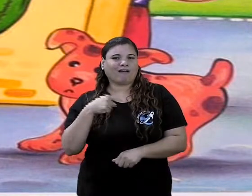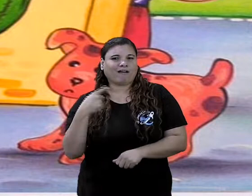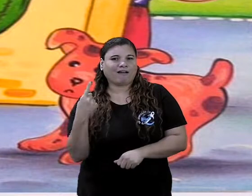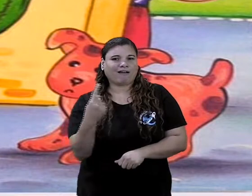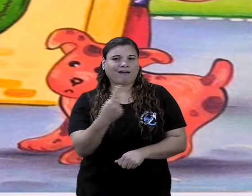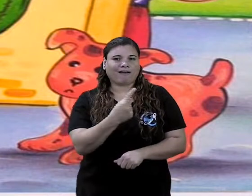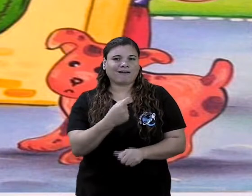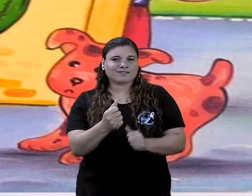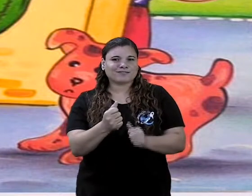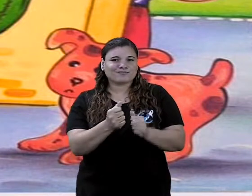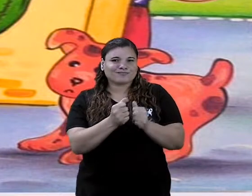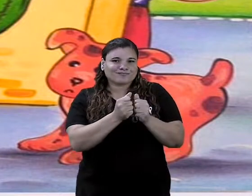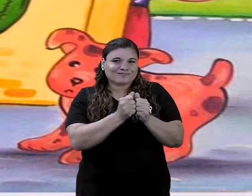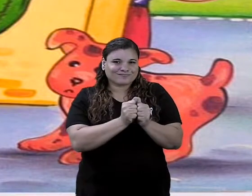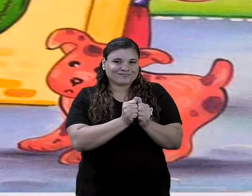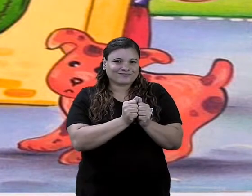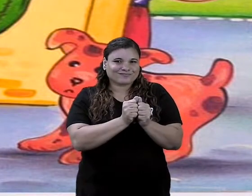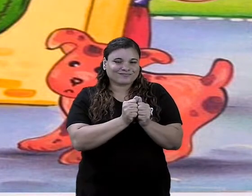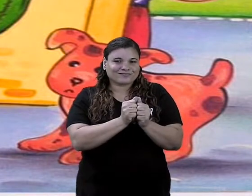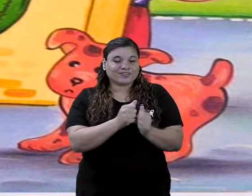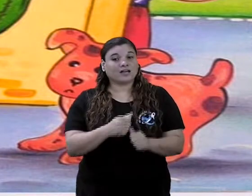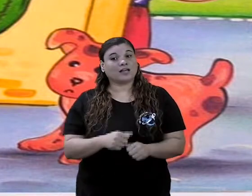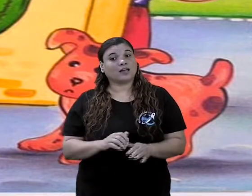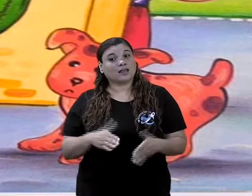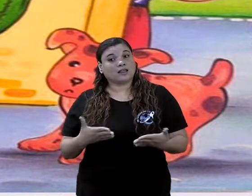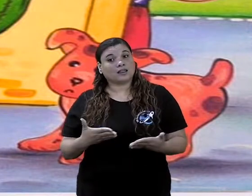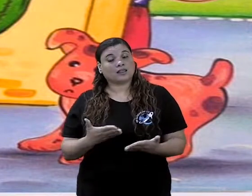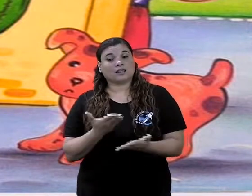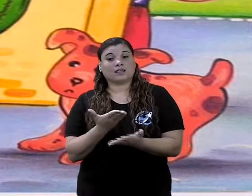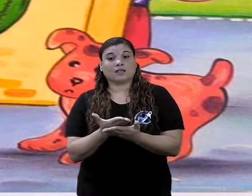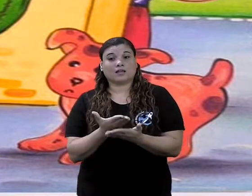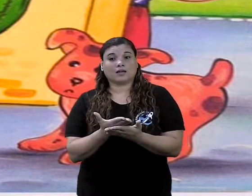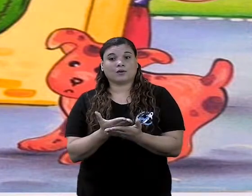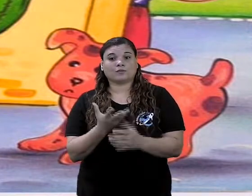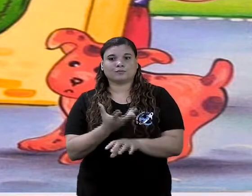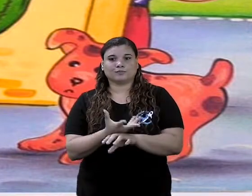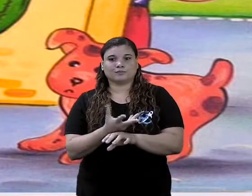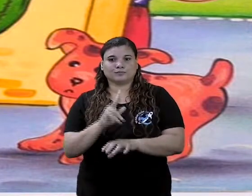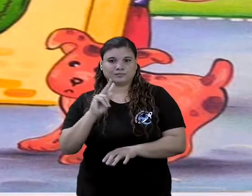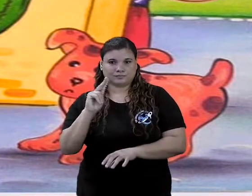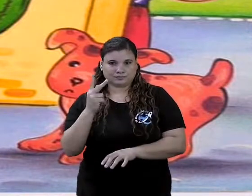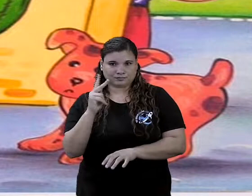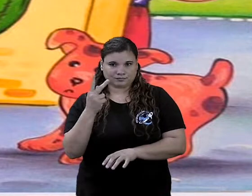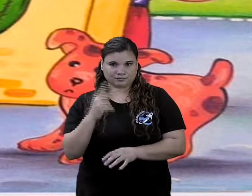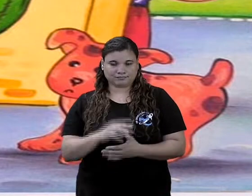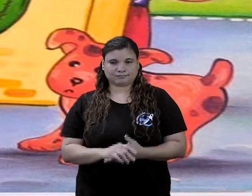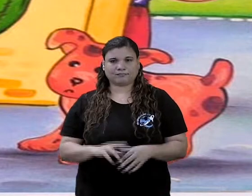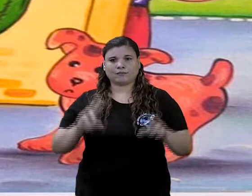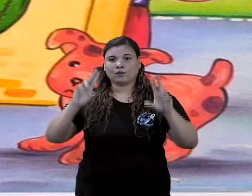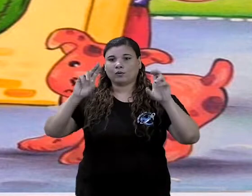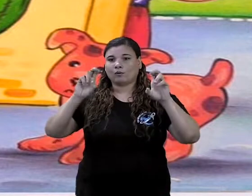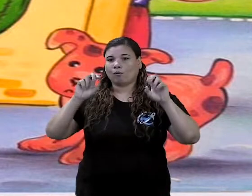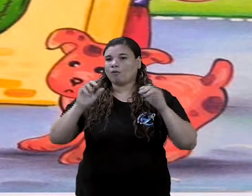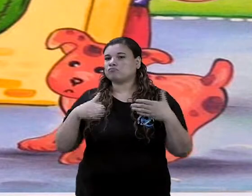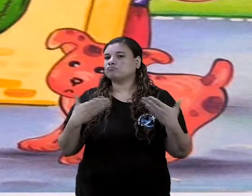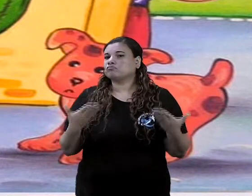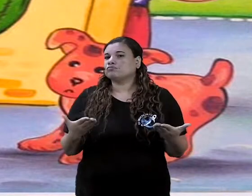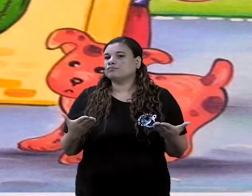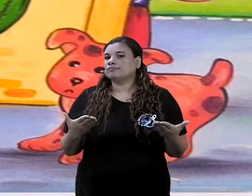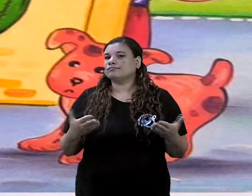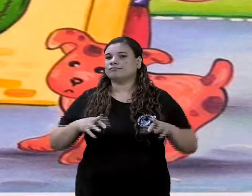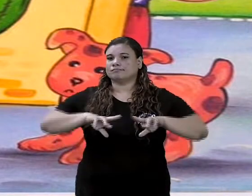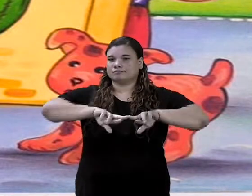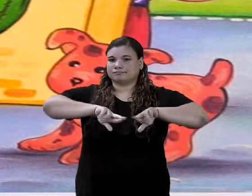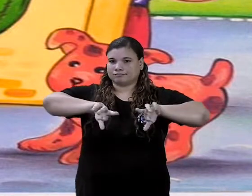componente curricular de história. Hoje iremos dar sequência à nossa temática sobre diversidade.